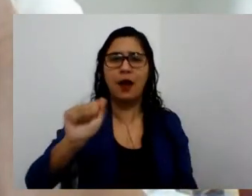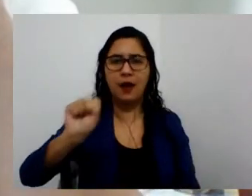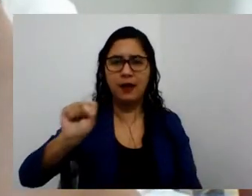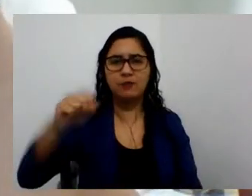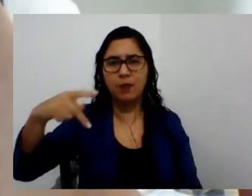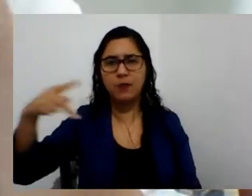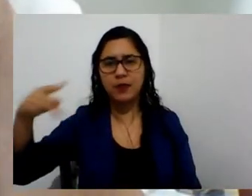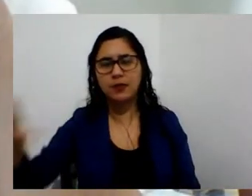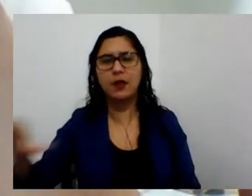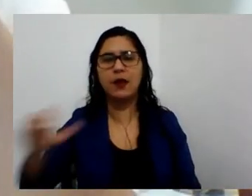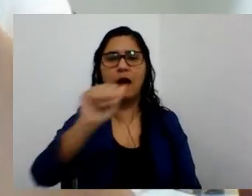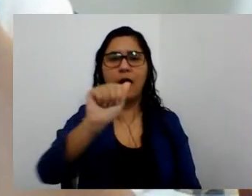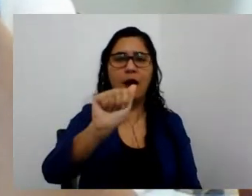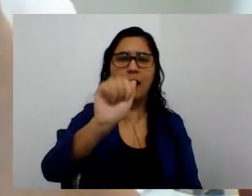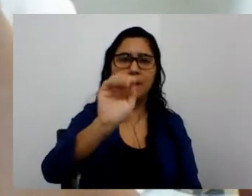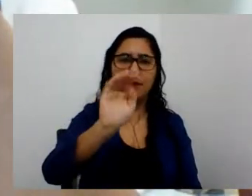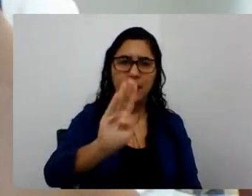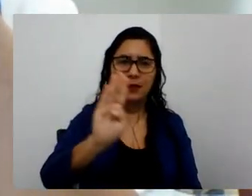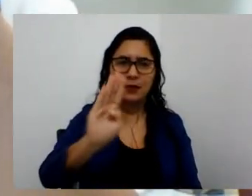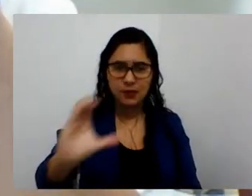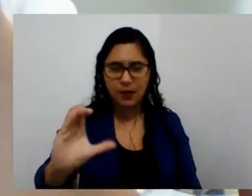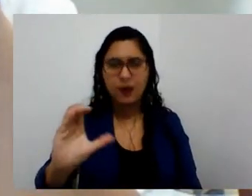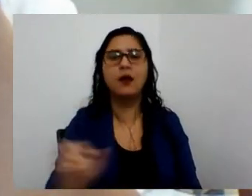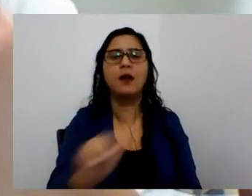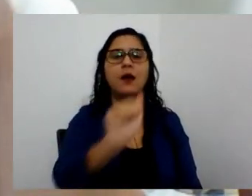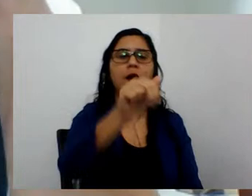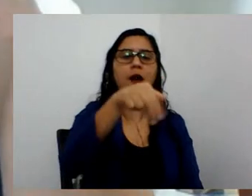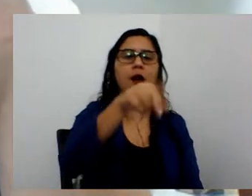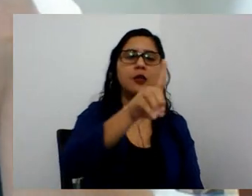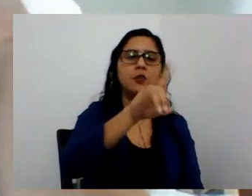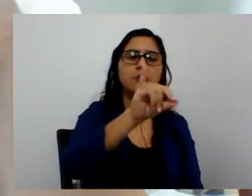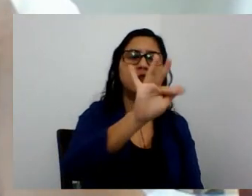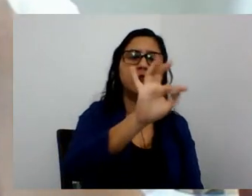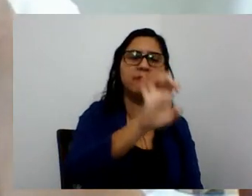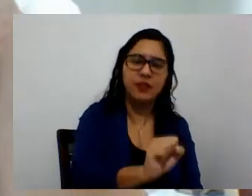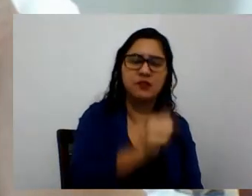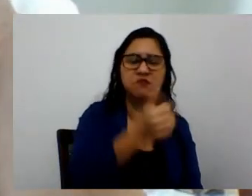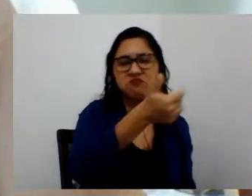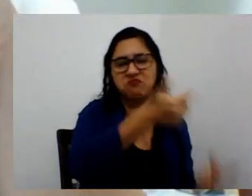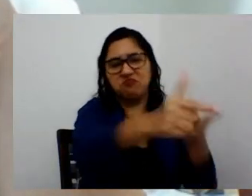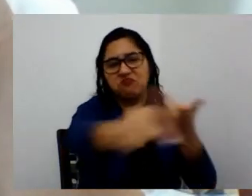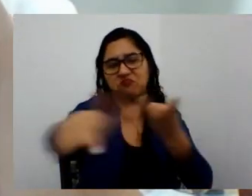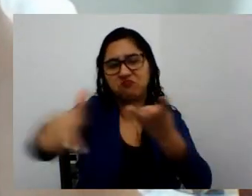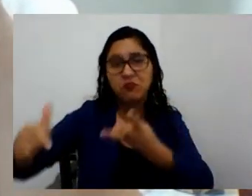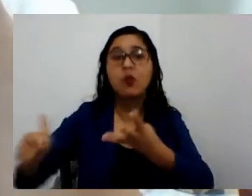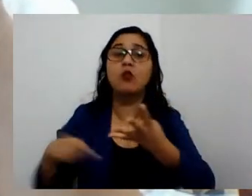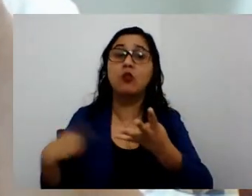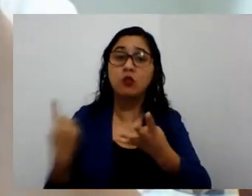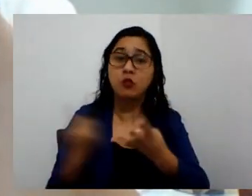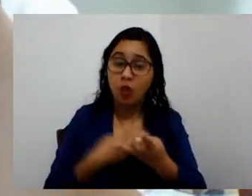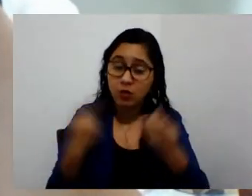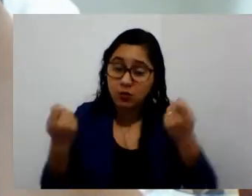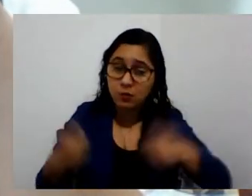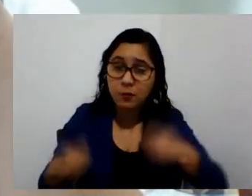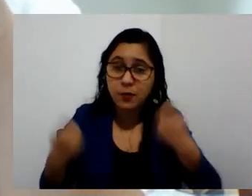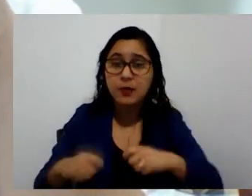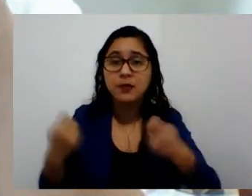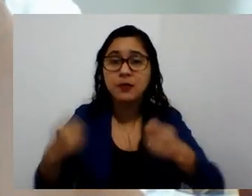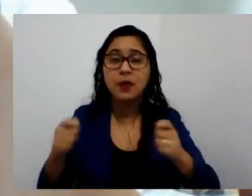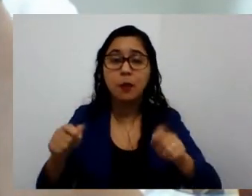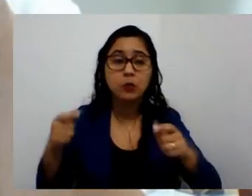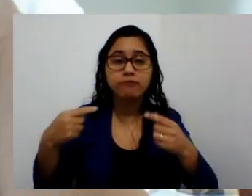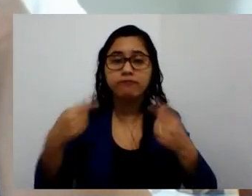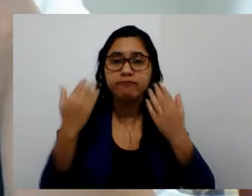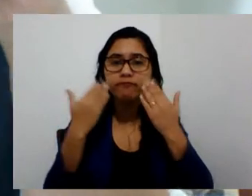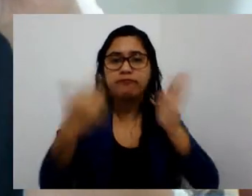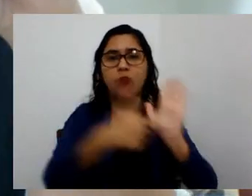ABC, o Andifes, associações diárias, ou seja, enfim, estarmos no cenário